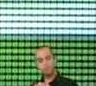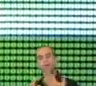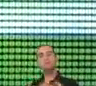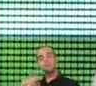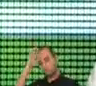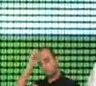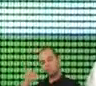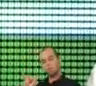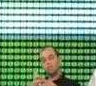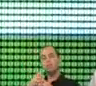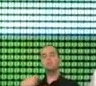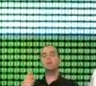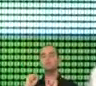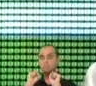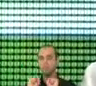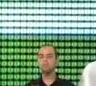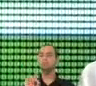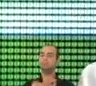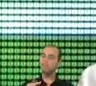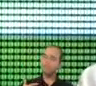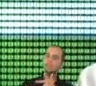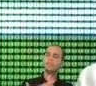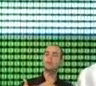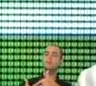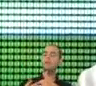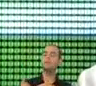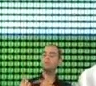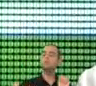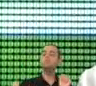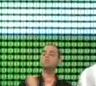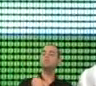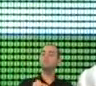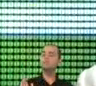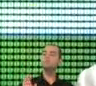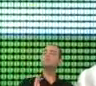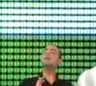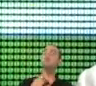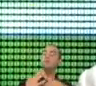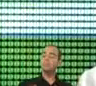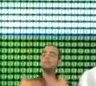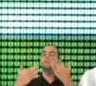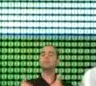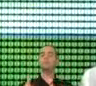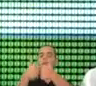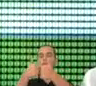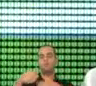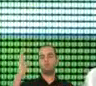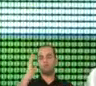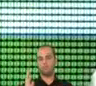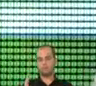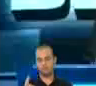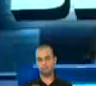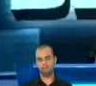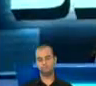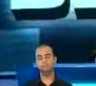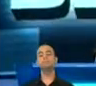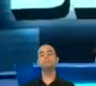proposta de que, a partir dessa aprendizagem, a gente possa trabalhar juntos pelo Brasil que nós